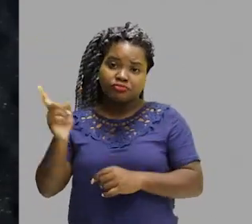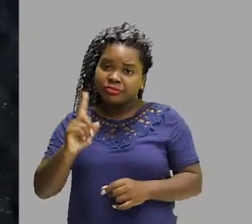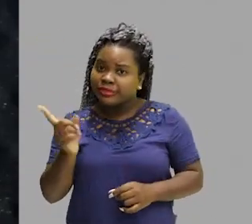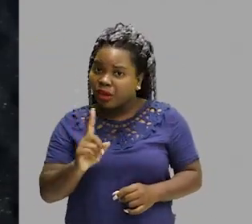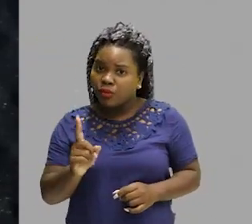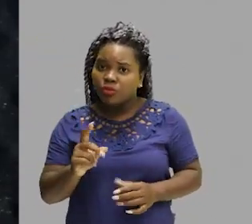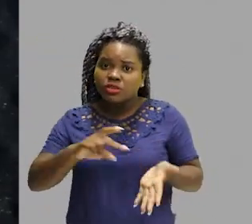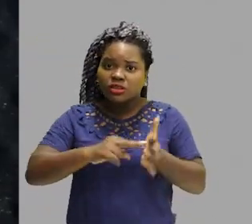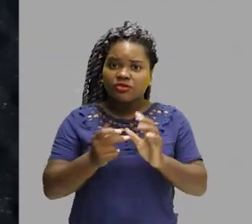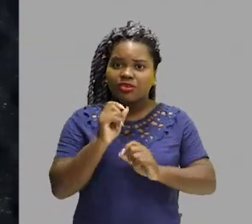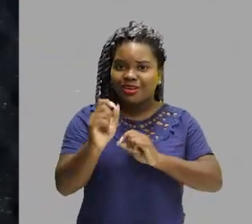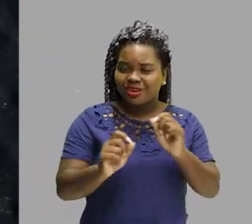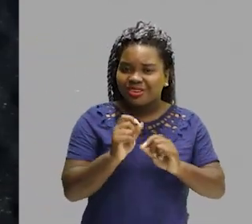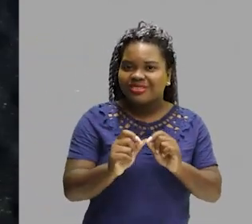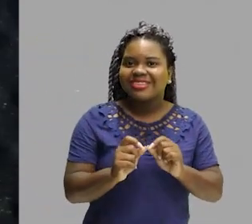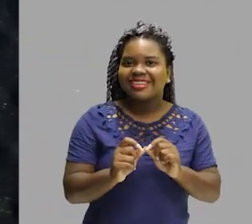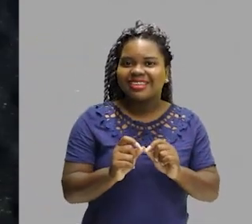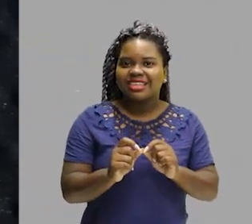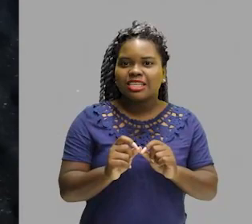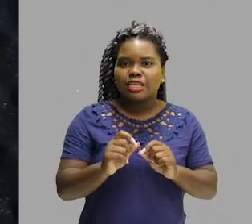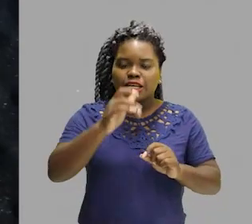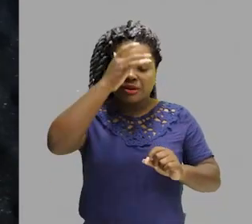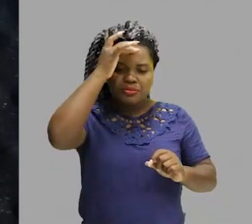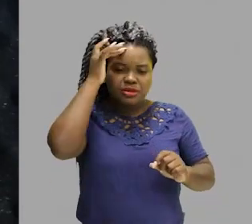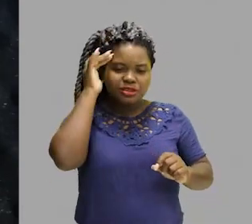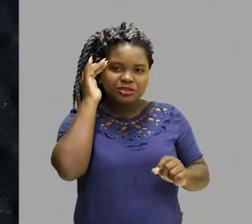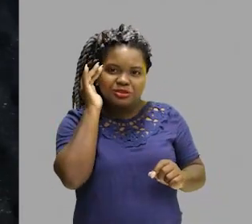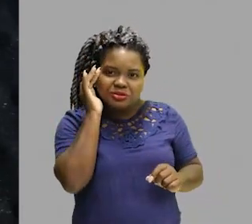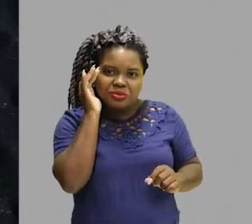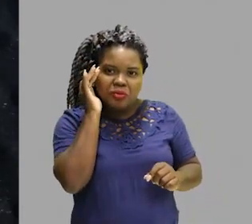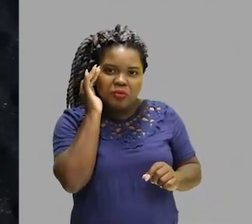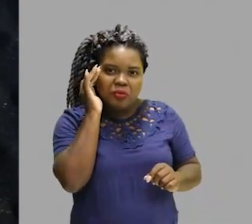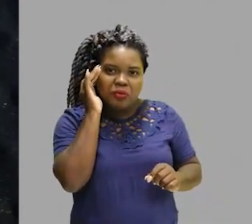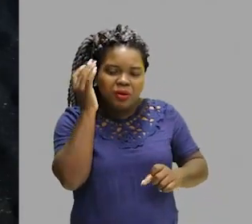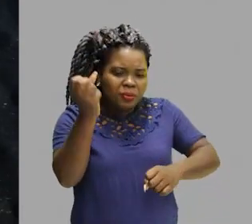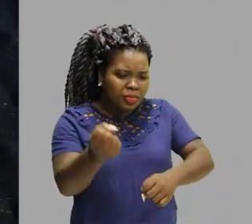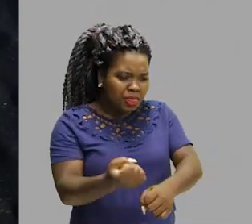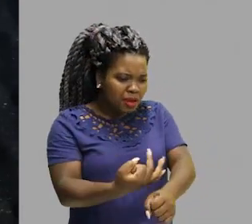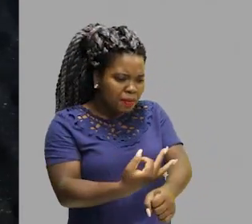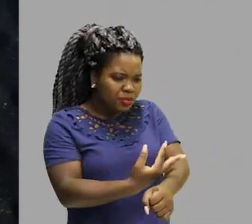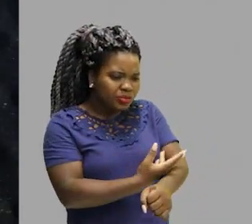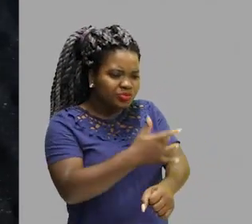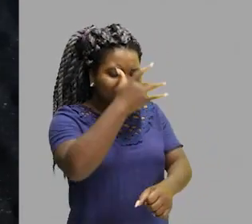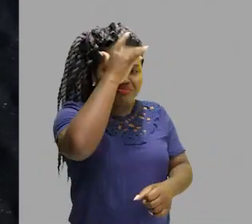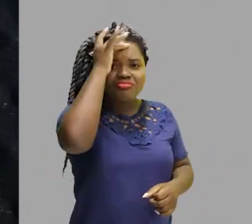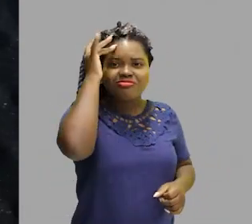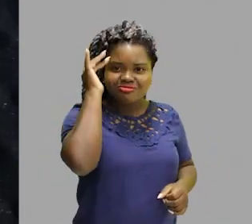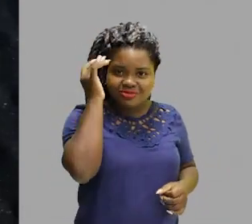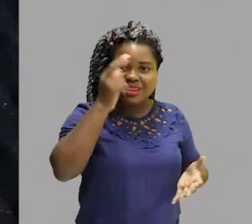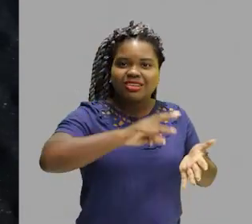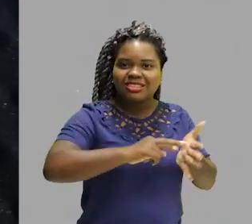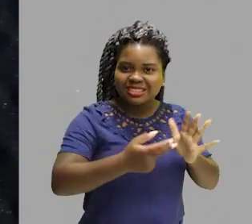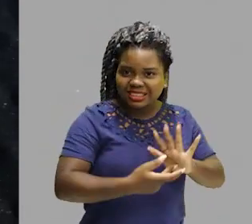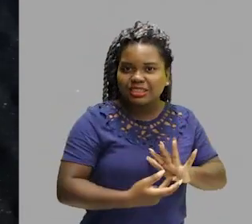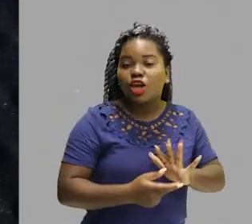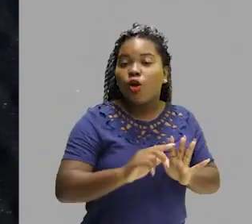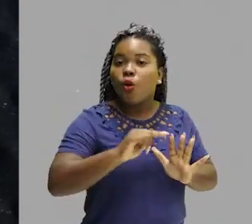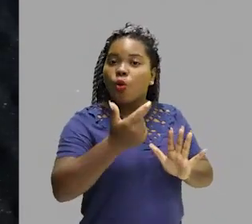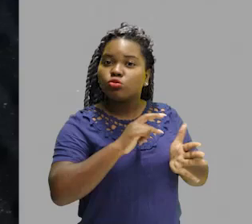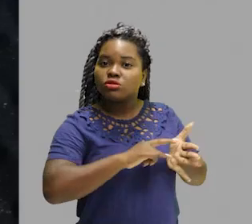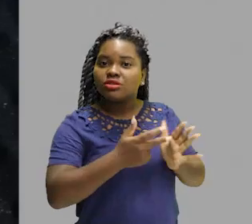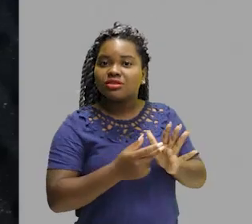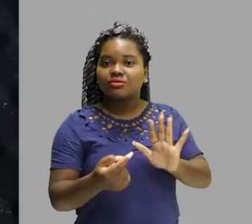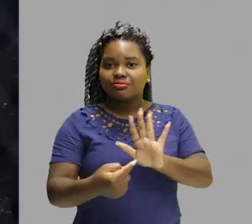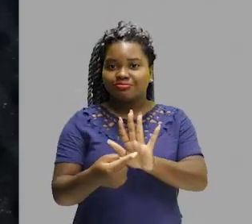lírico, né? Aí depois ele vai dar uma quebrada nessa poética toda que eu não vou falar para eu não. Isso